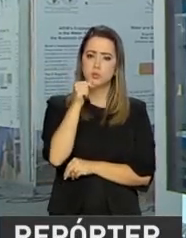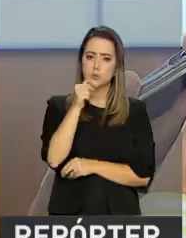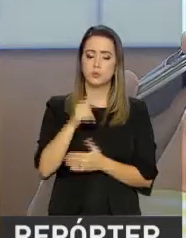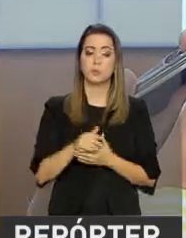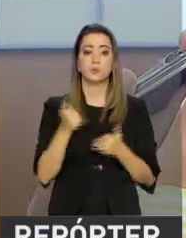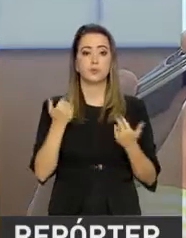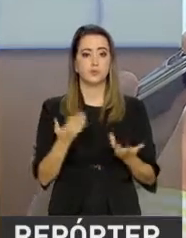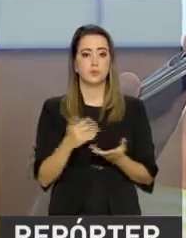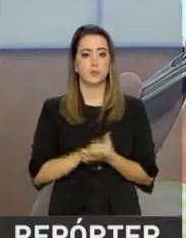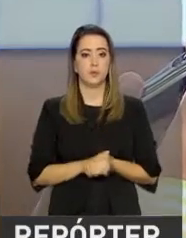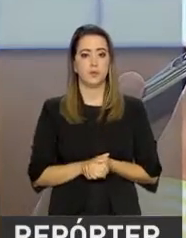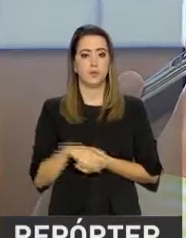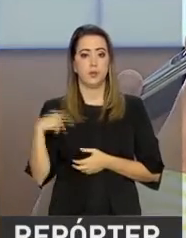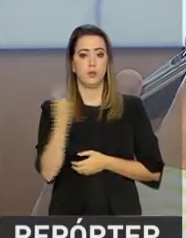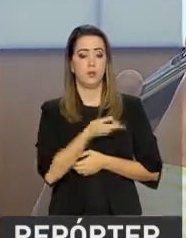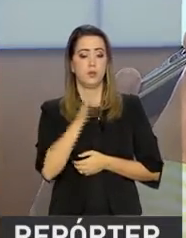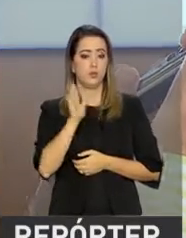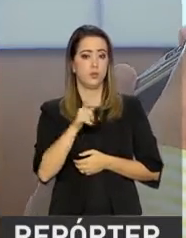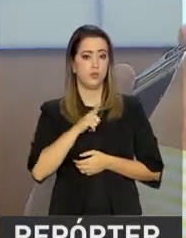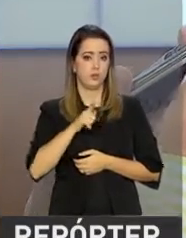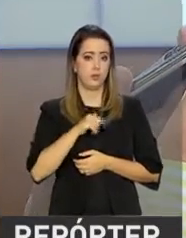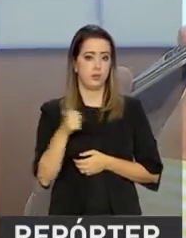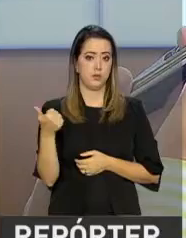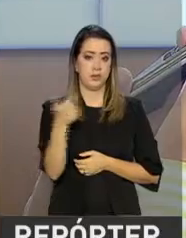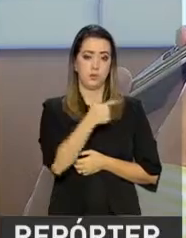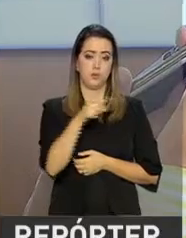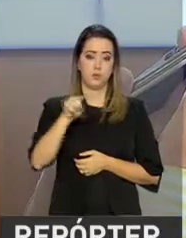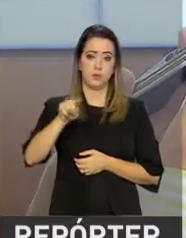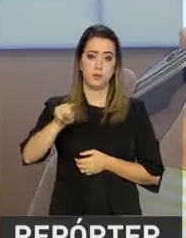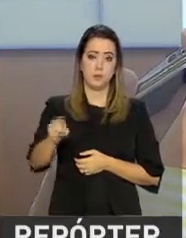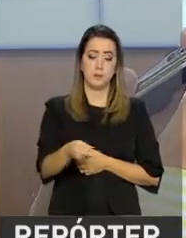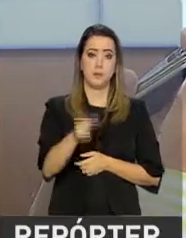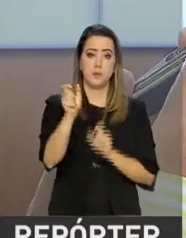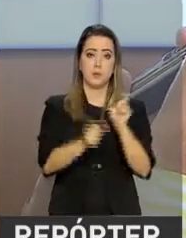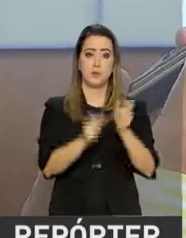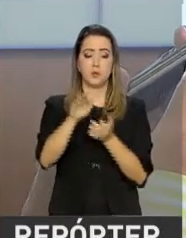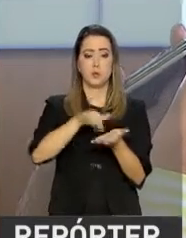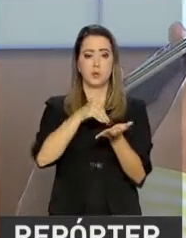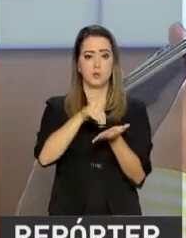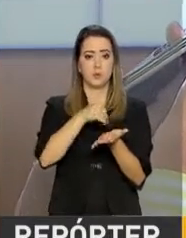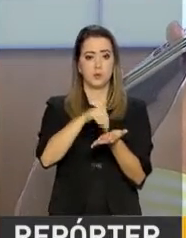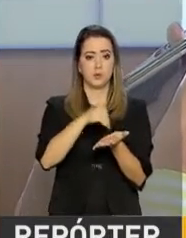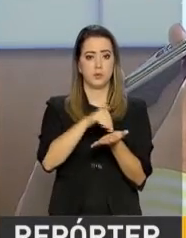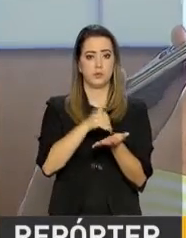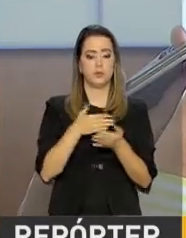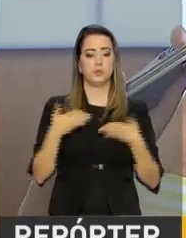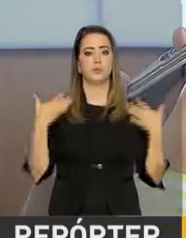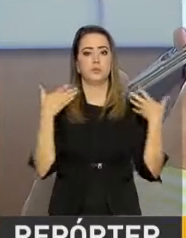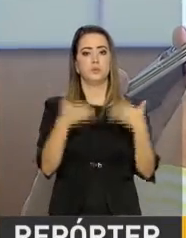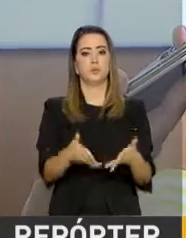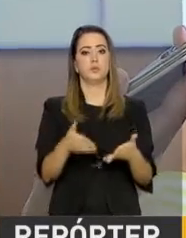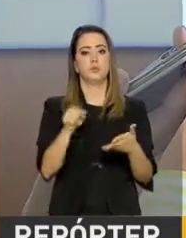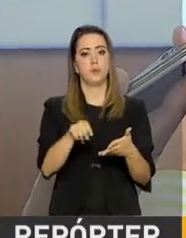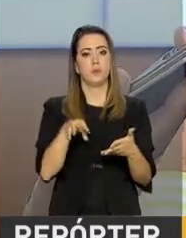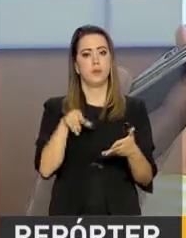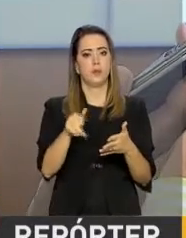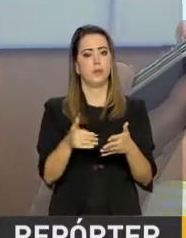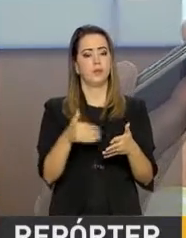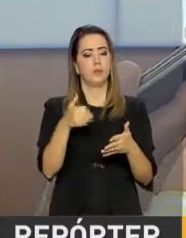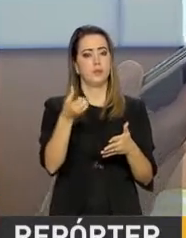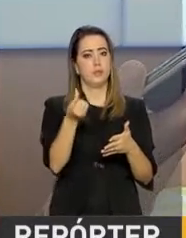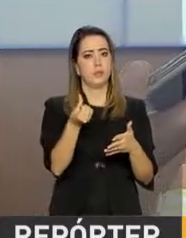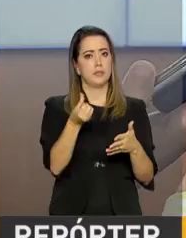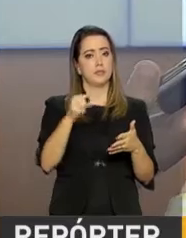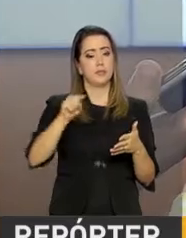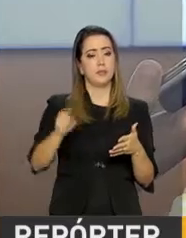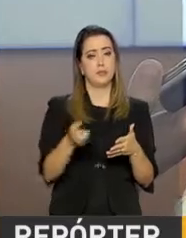nós já temos 12 mil e novecentas pessoas inscritas para a participação em torno de seis